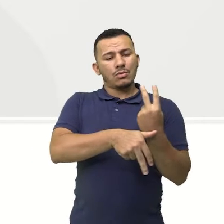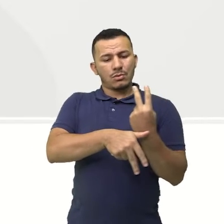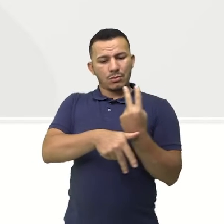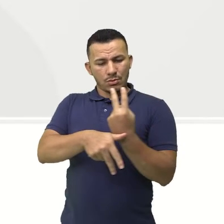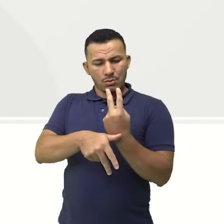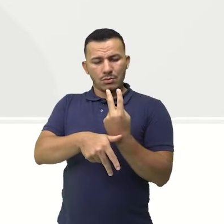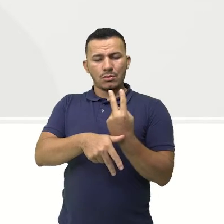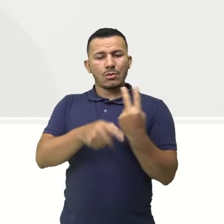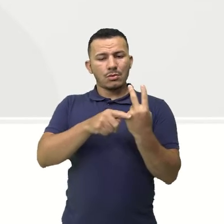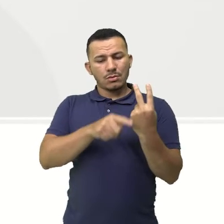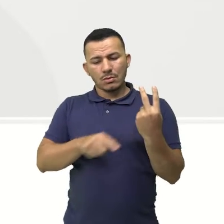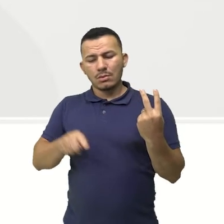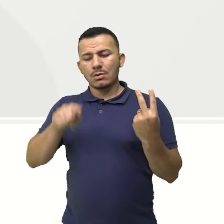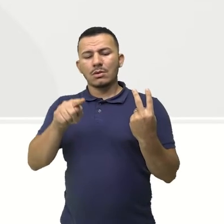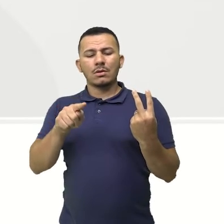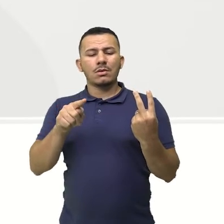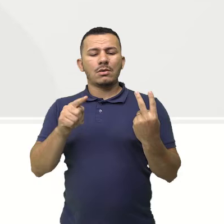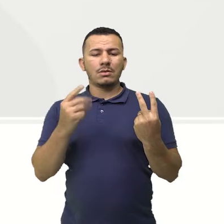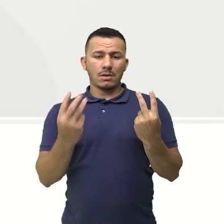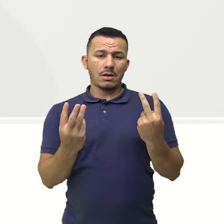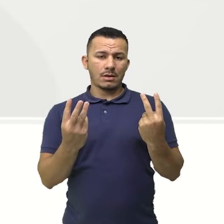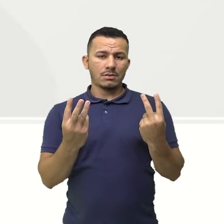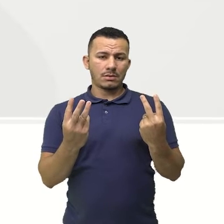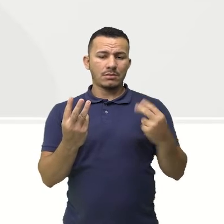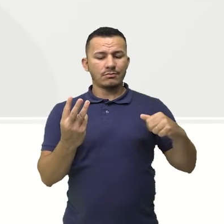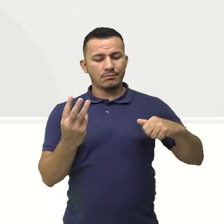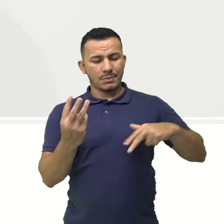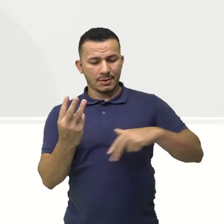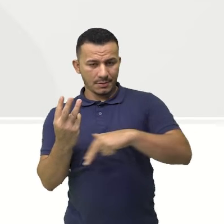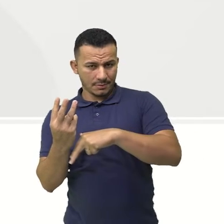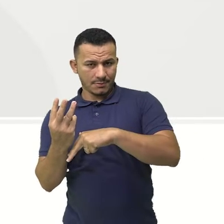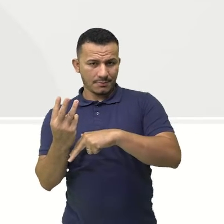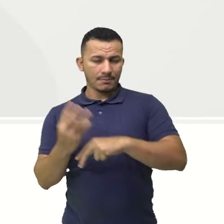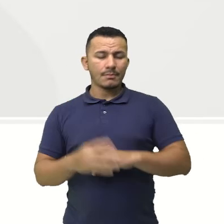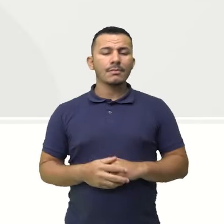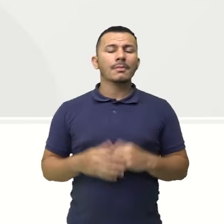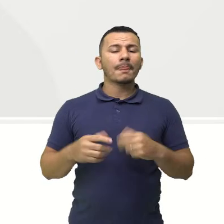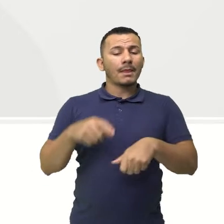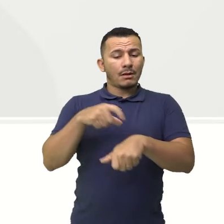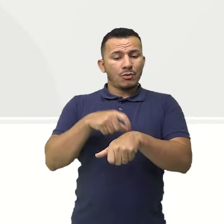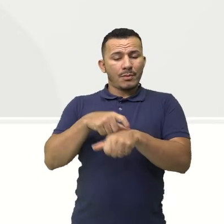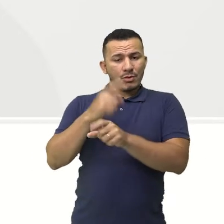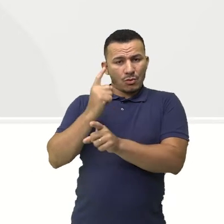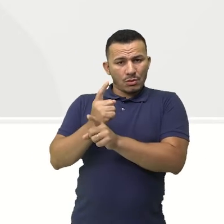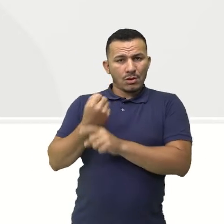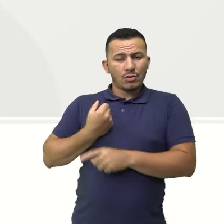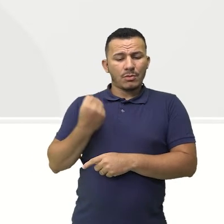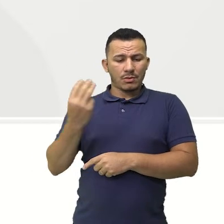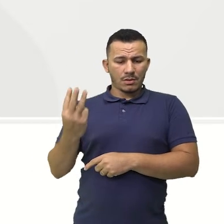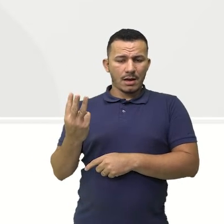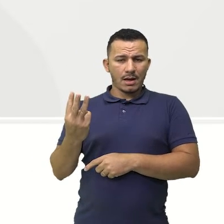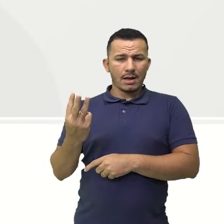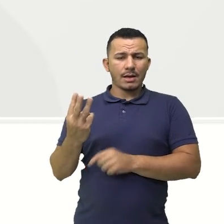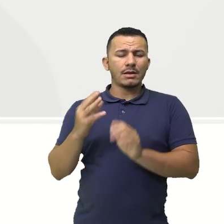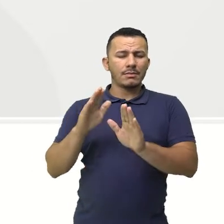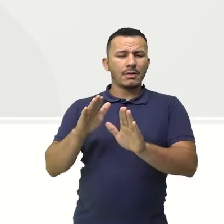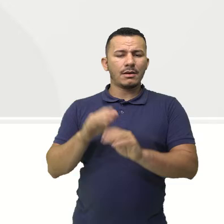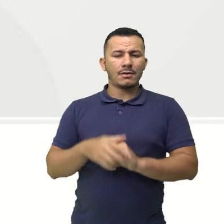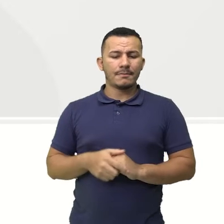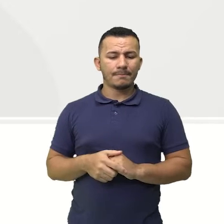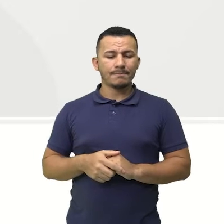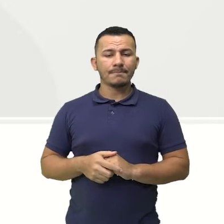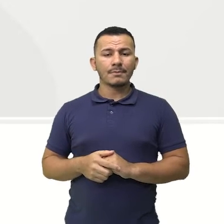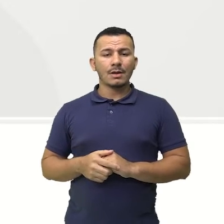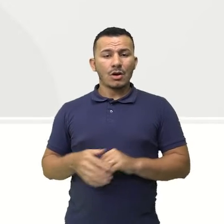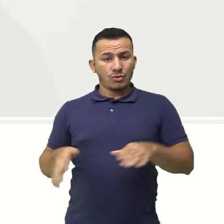a direita. O sucessor de 2 é o 3. Quando você chegar no 3, eu posso te dizer bem assim, olha, tá